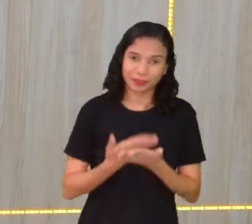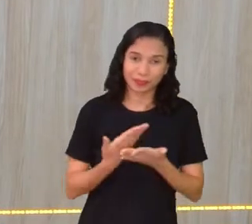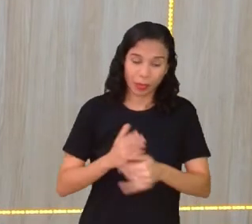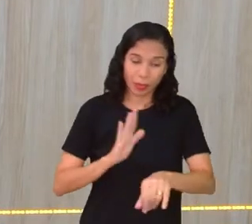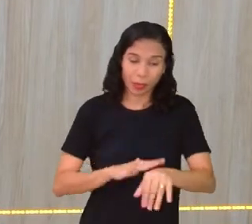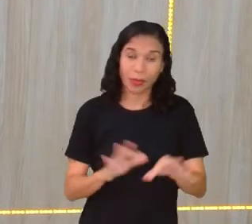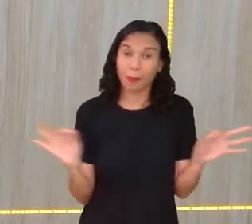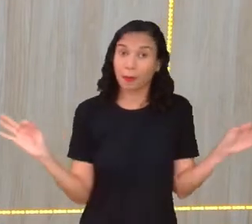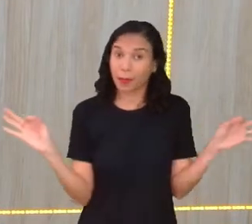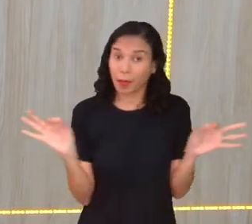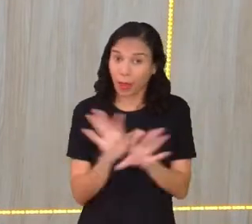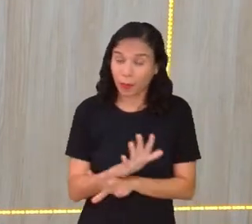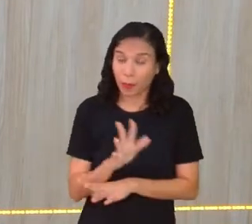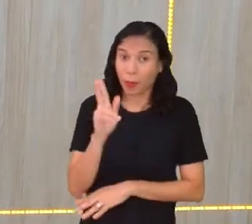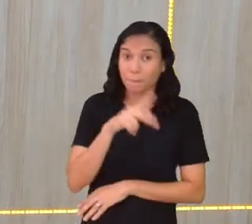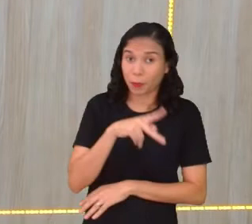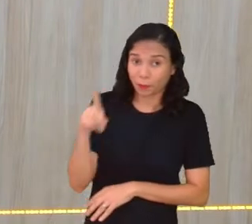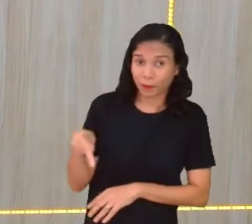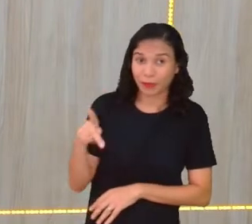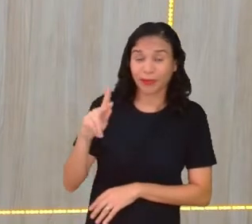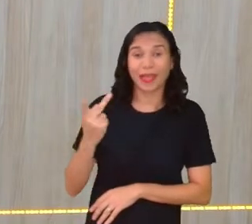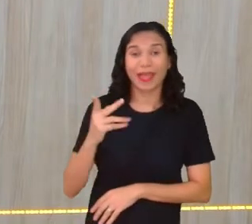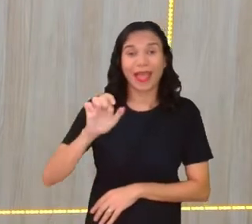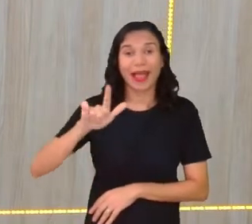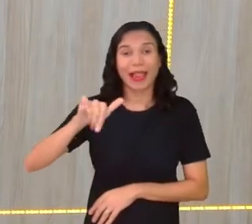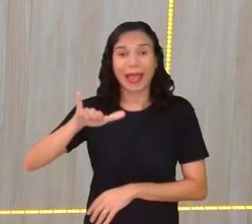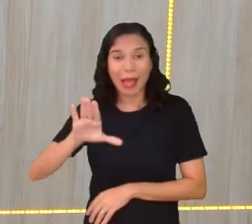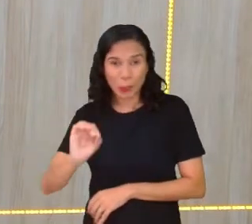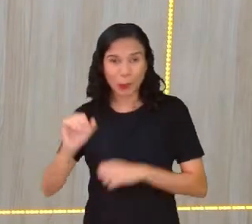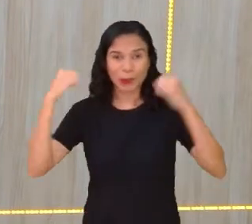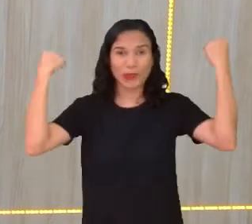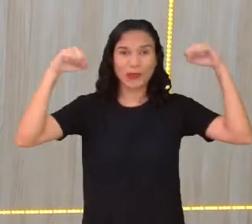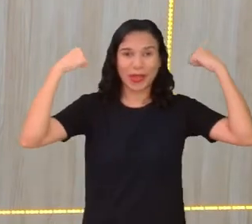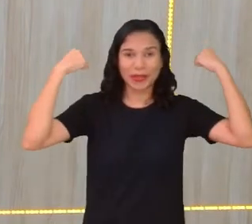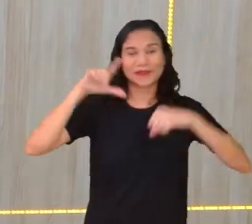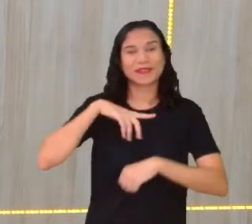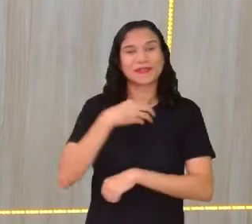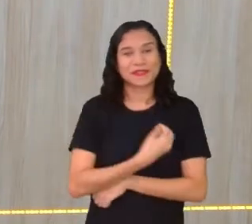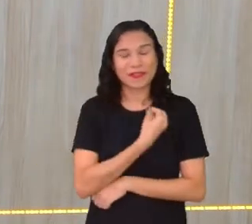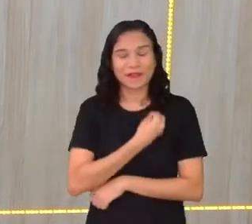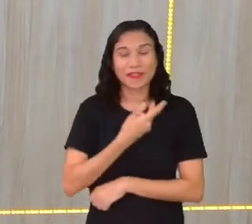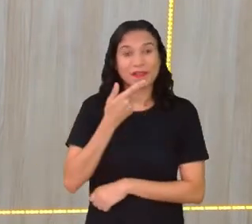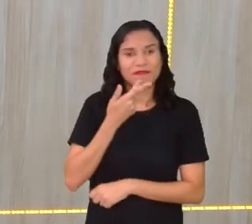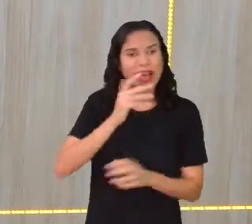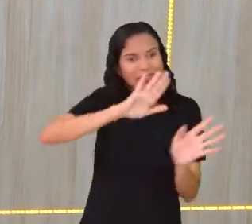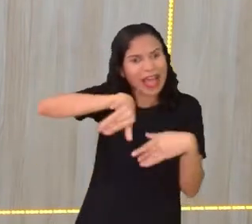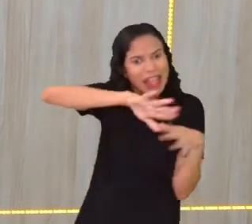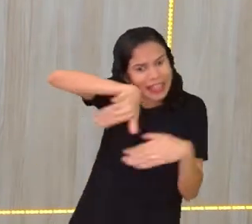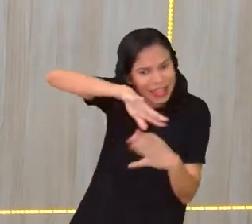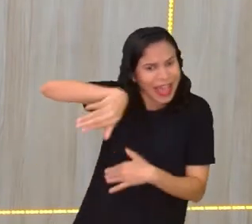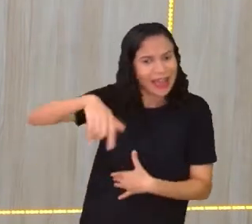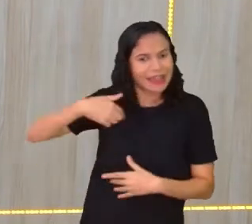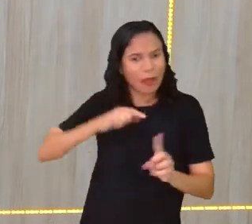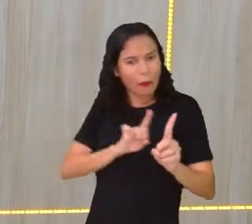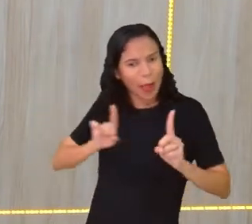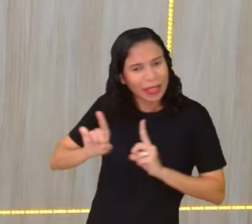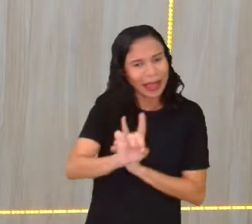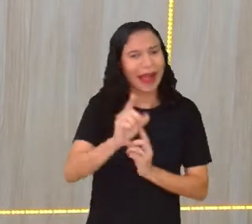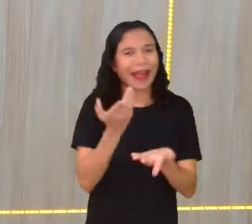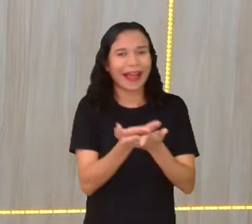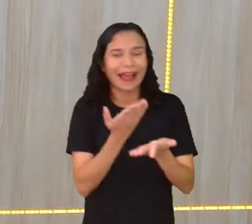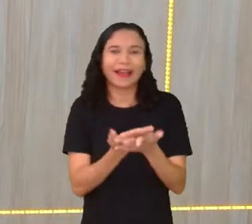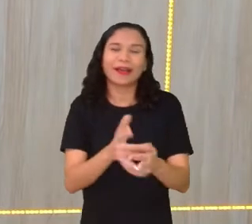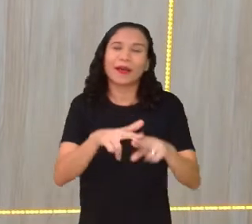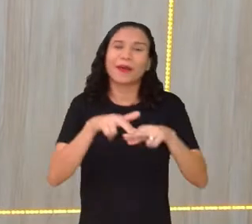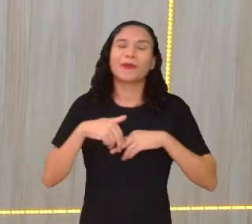já estourou. O professor Heleno já está ali dizendo sai Lulu, que agora é minha